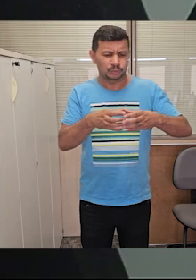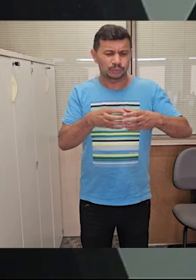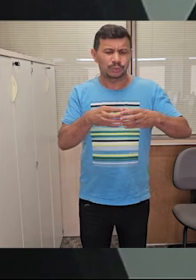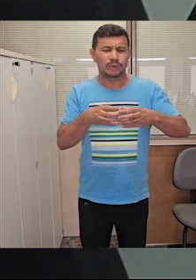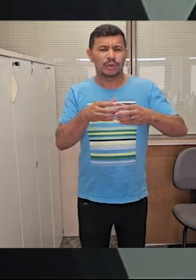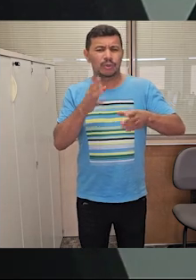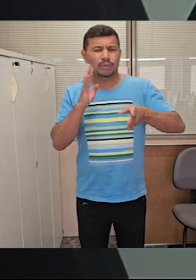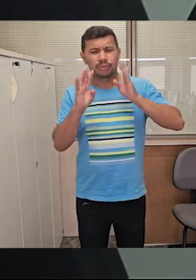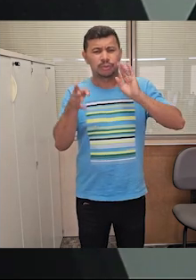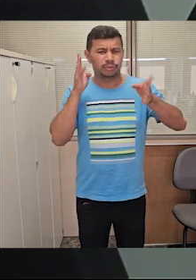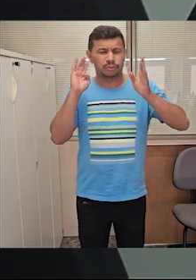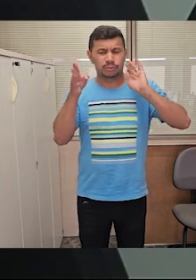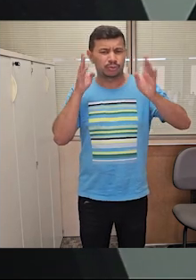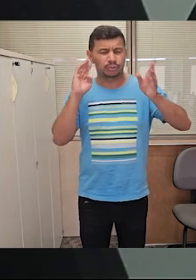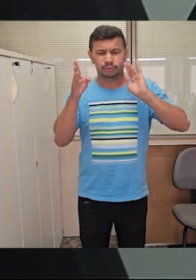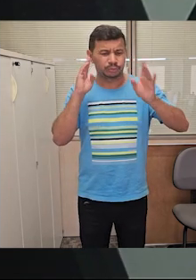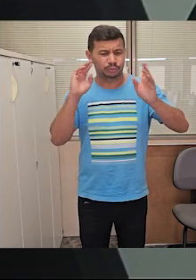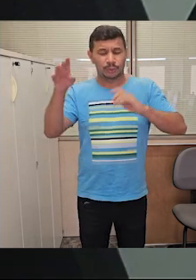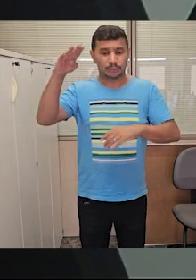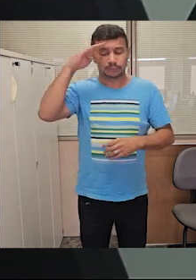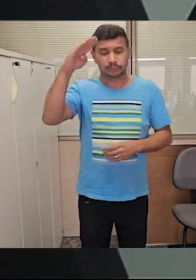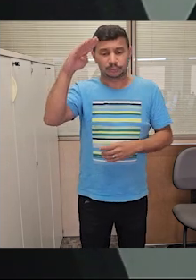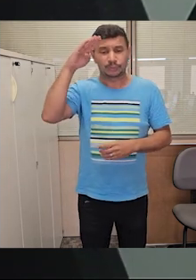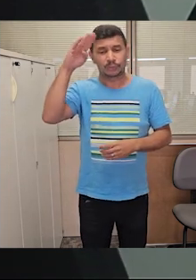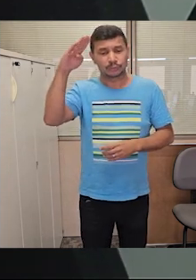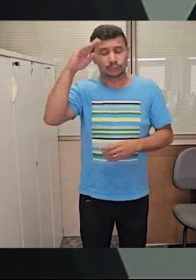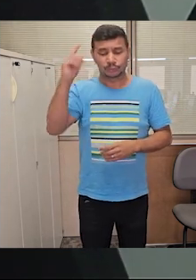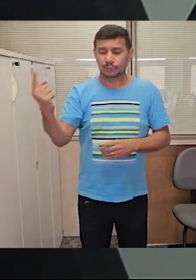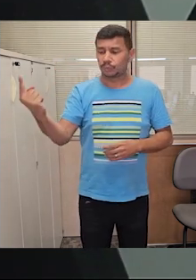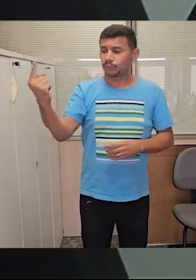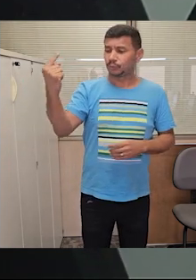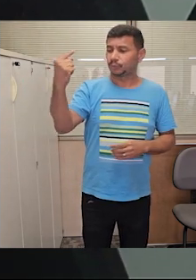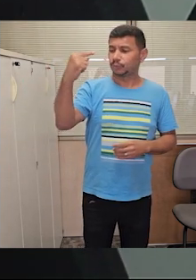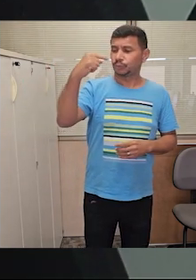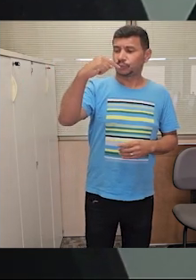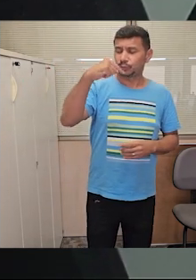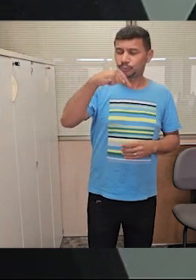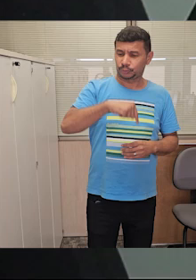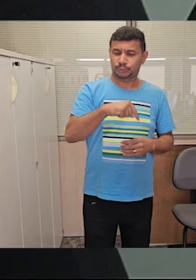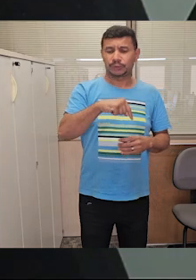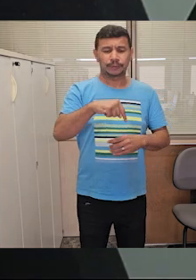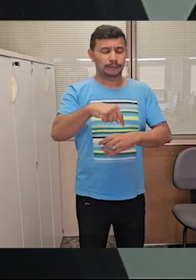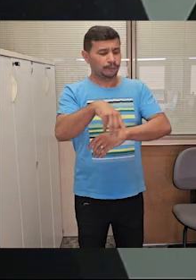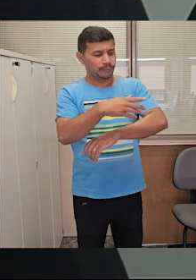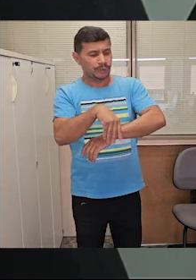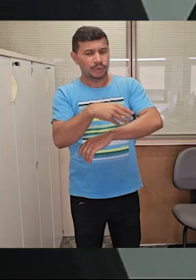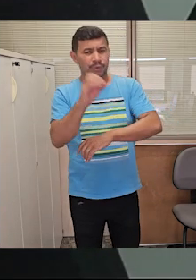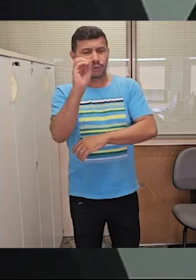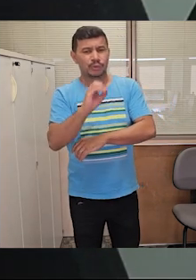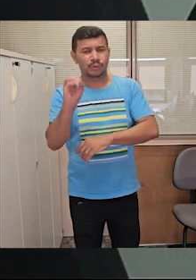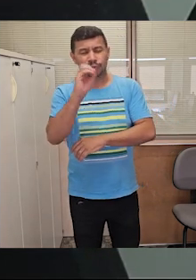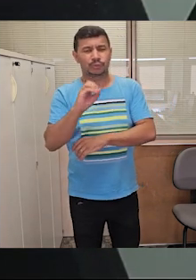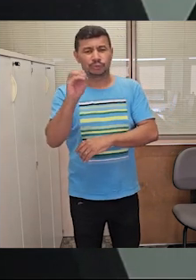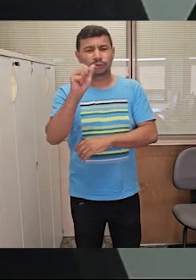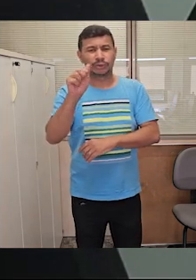e caminhões de tropa que veio pela avenida, chegou na Avenida dos Autonomistas e logo